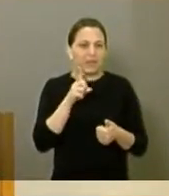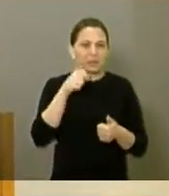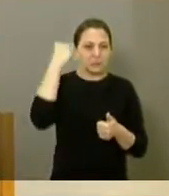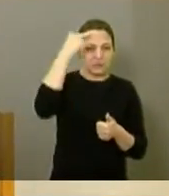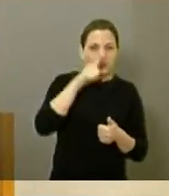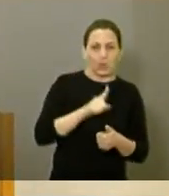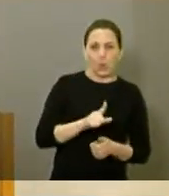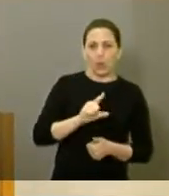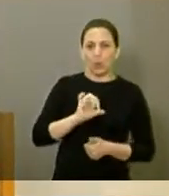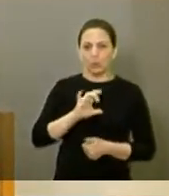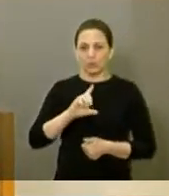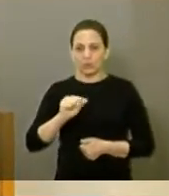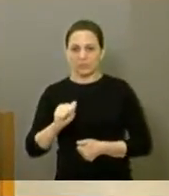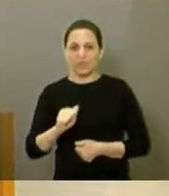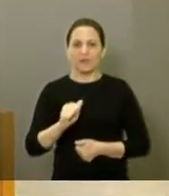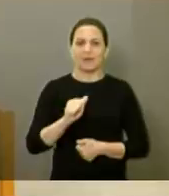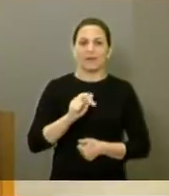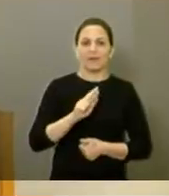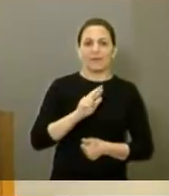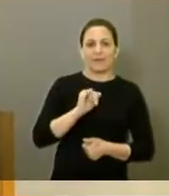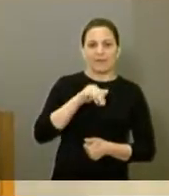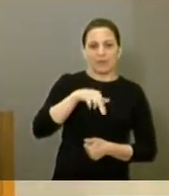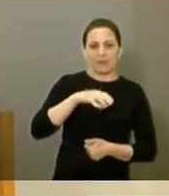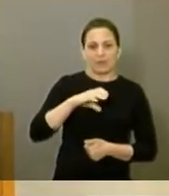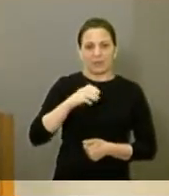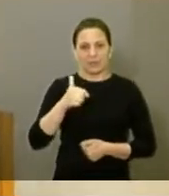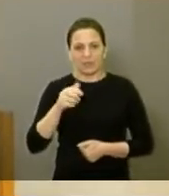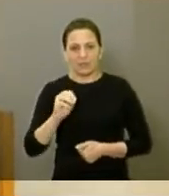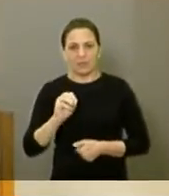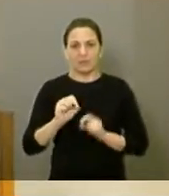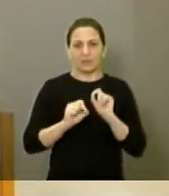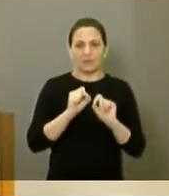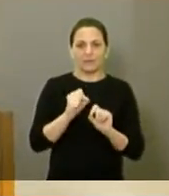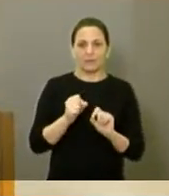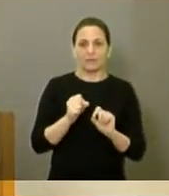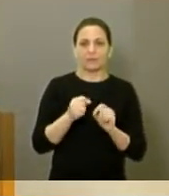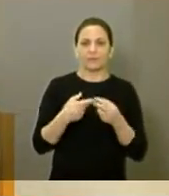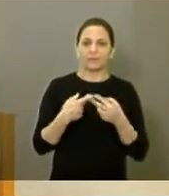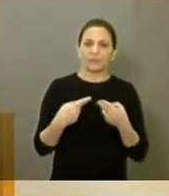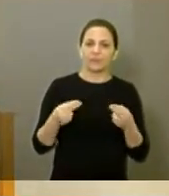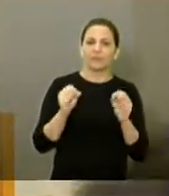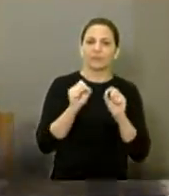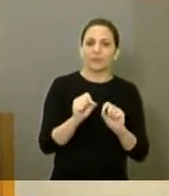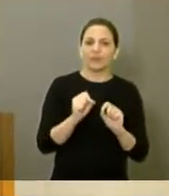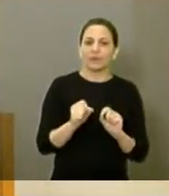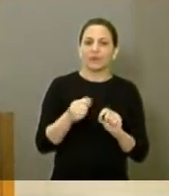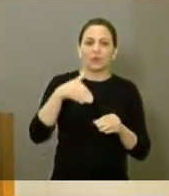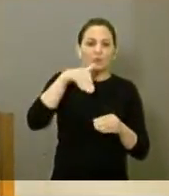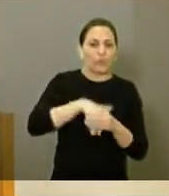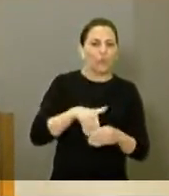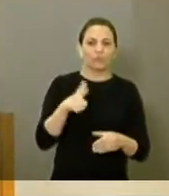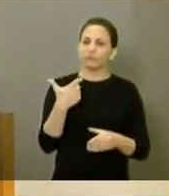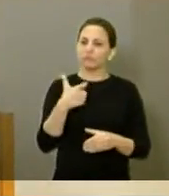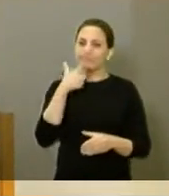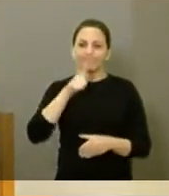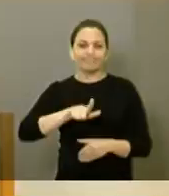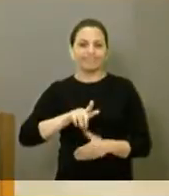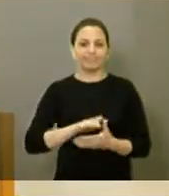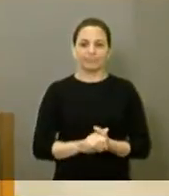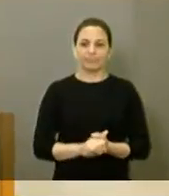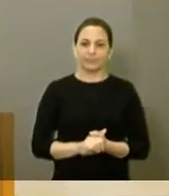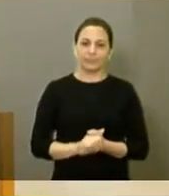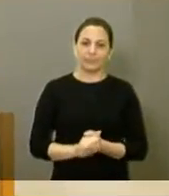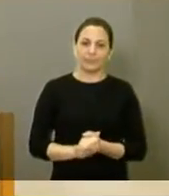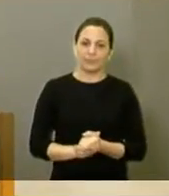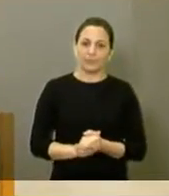idade algumas pessoas falaram é ruim pra você isso não traz voto mas como eu falava